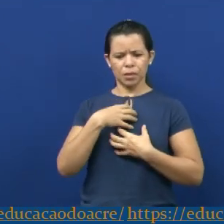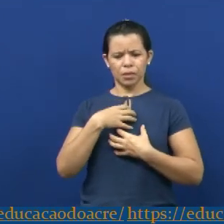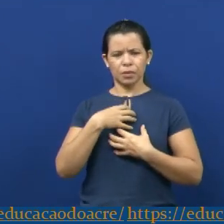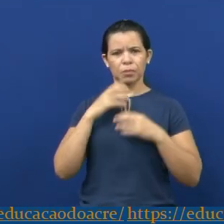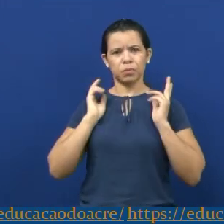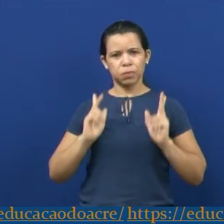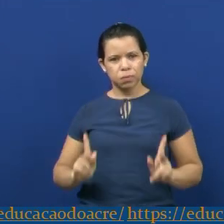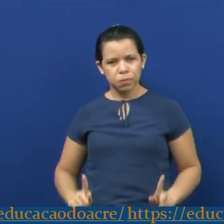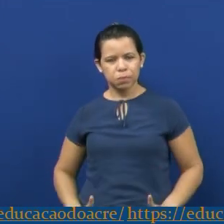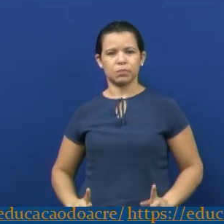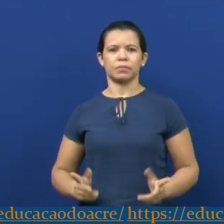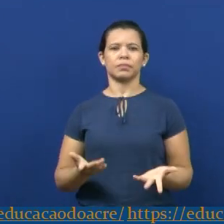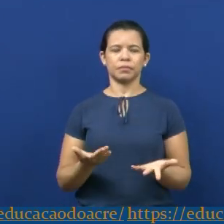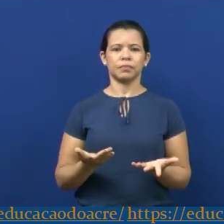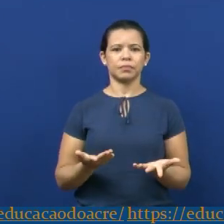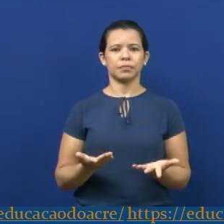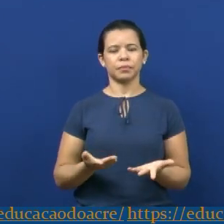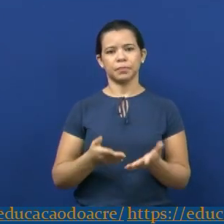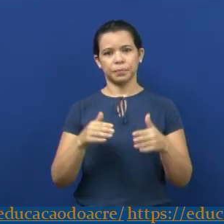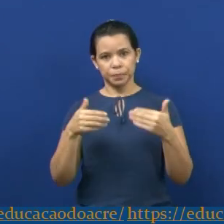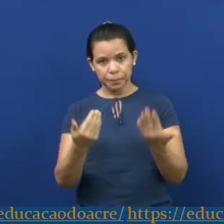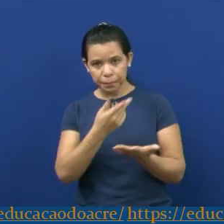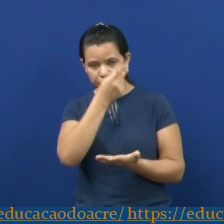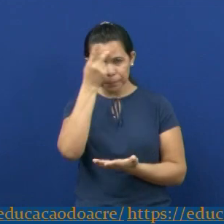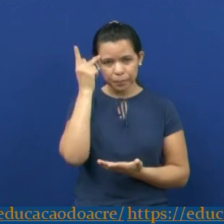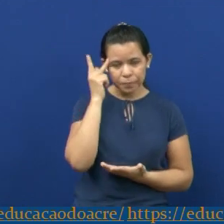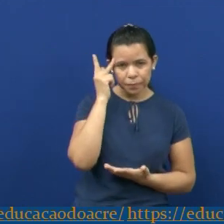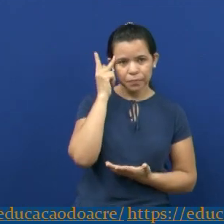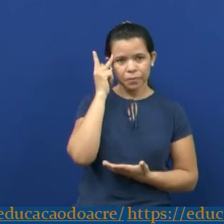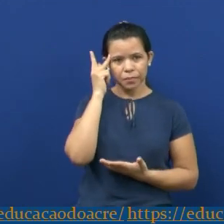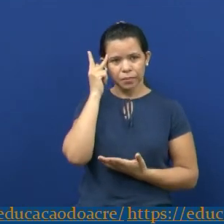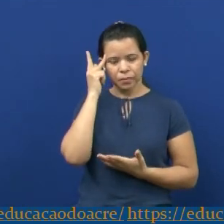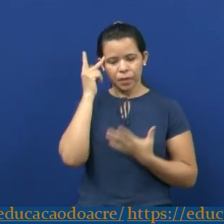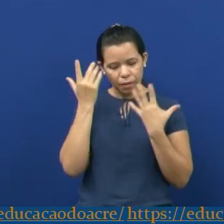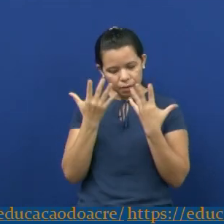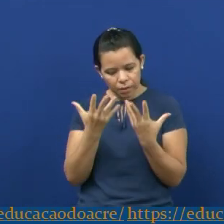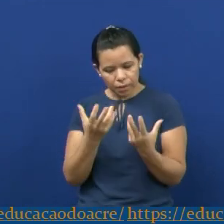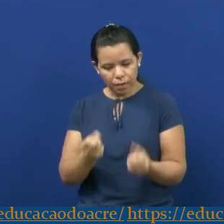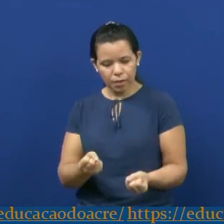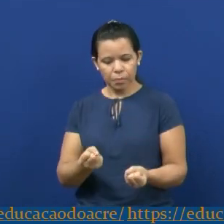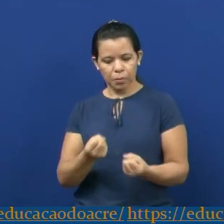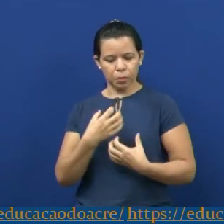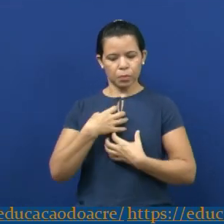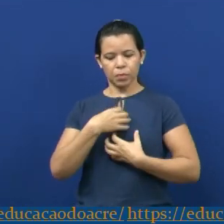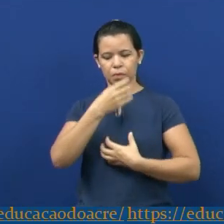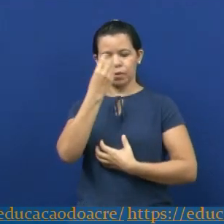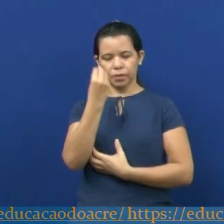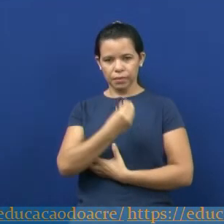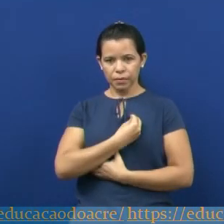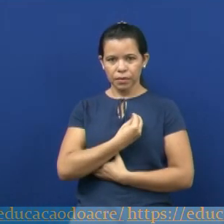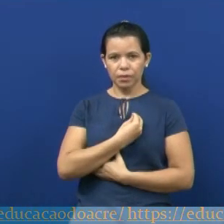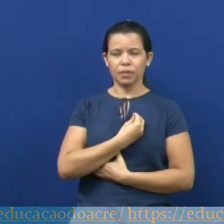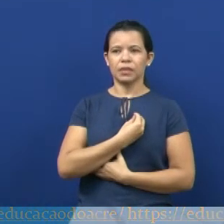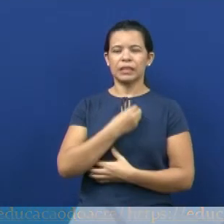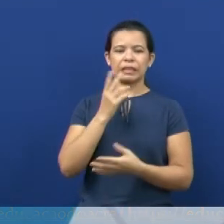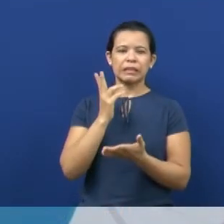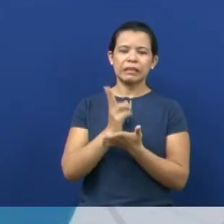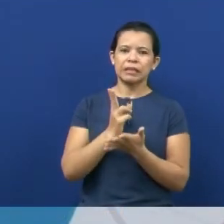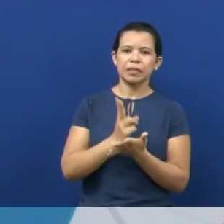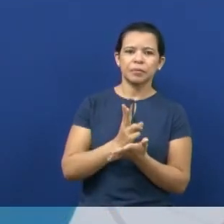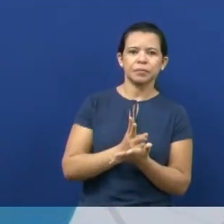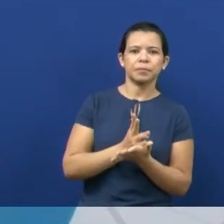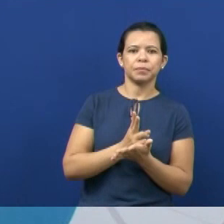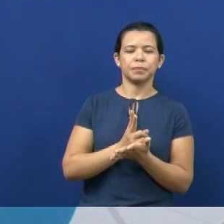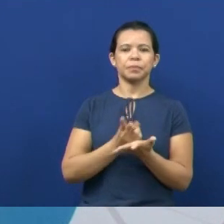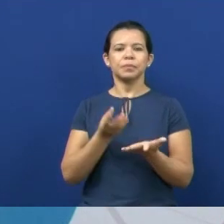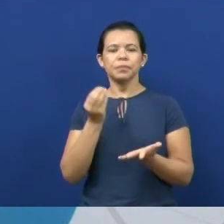que pratica a filosofia de vida, ela procura buscar isso em uma ideia. Né? No pensamento como, por